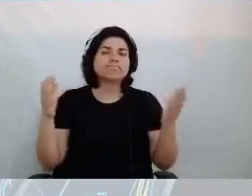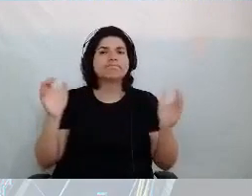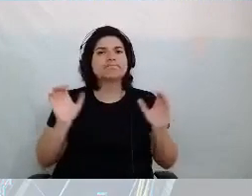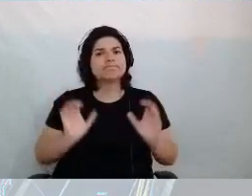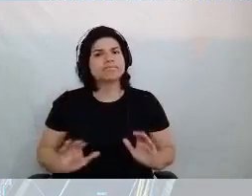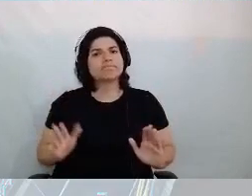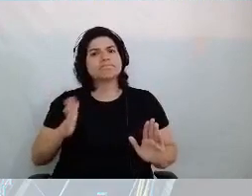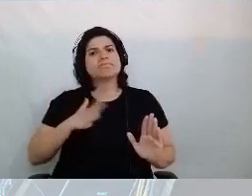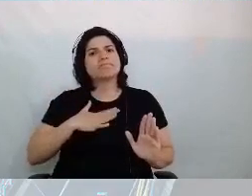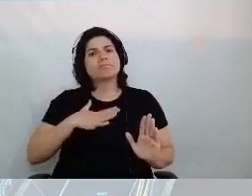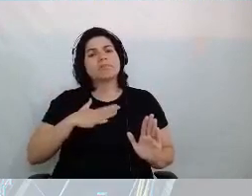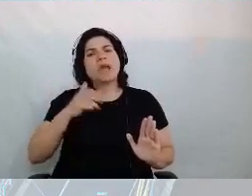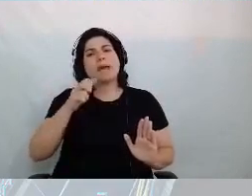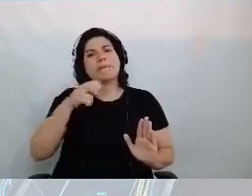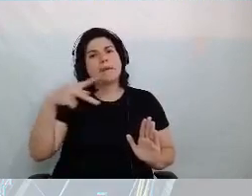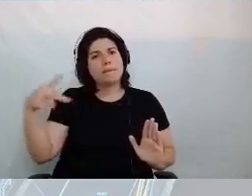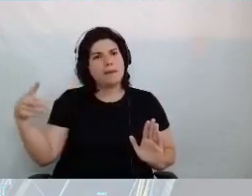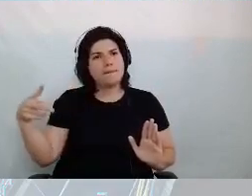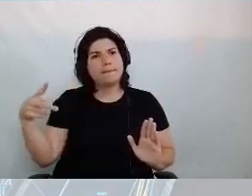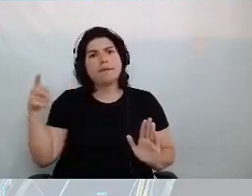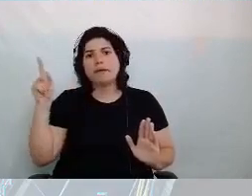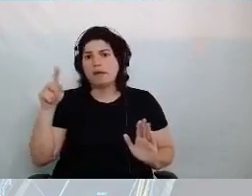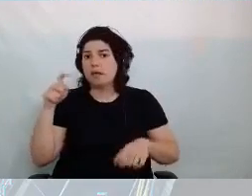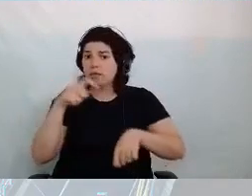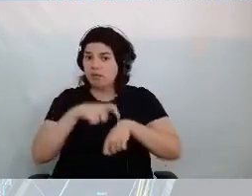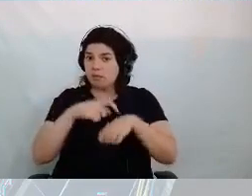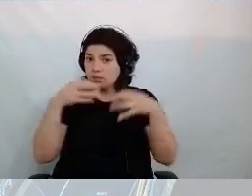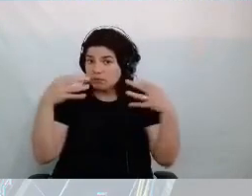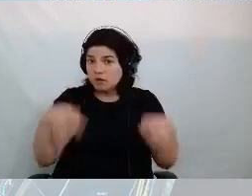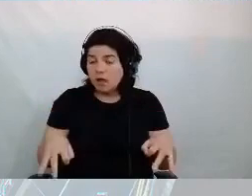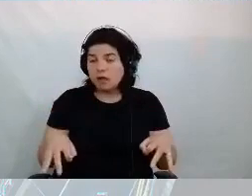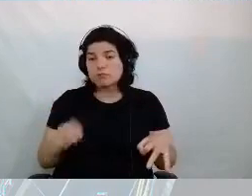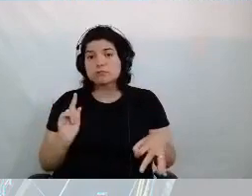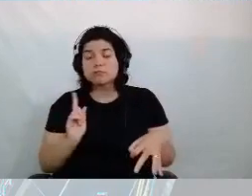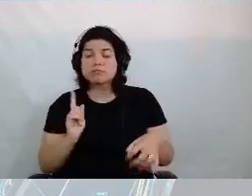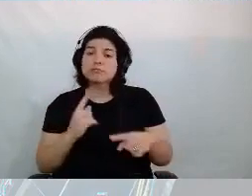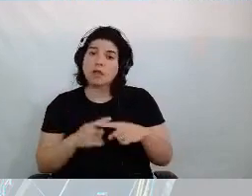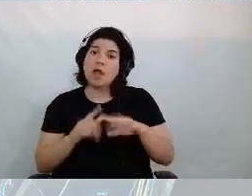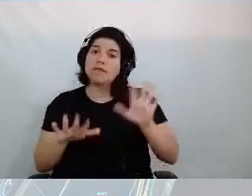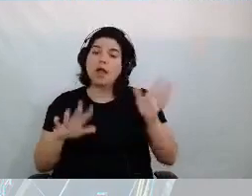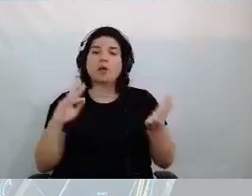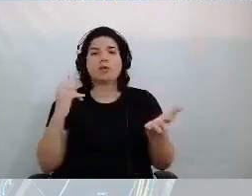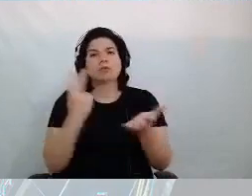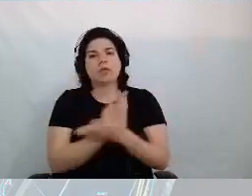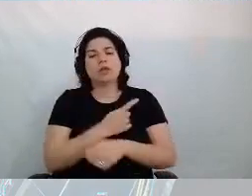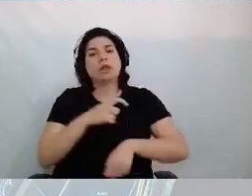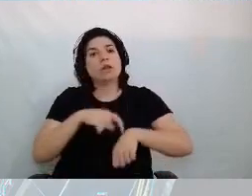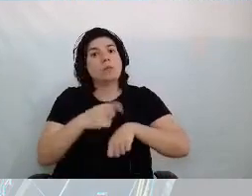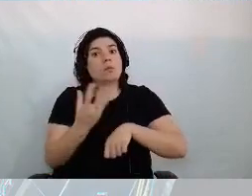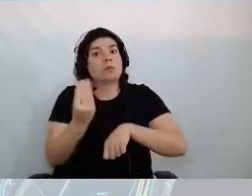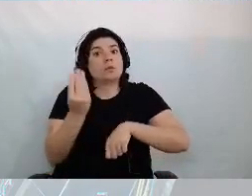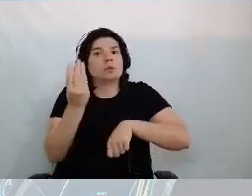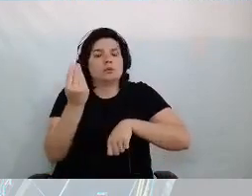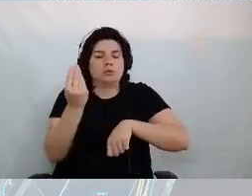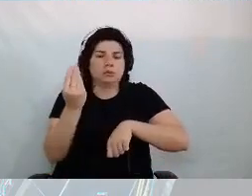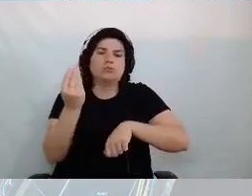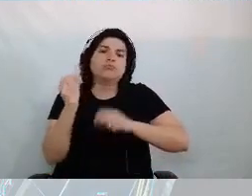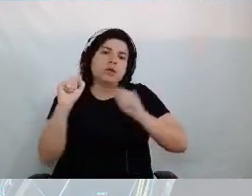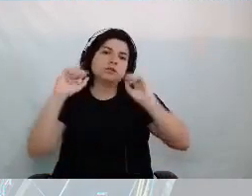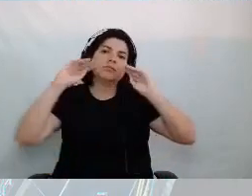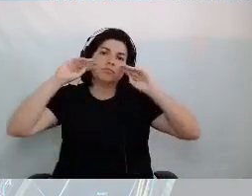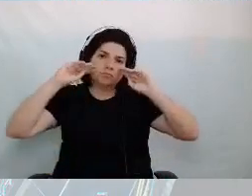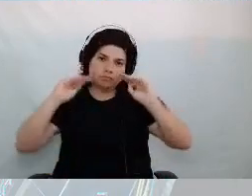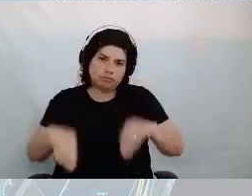aplicação com o maior volume? Será que o tempo está dentro? A gente sabe que tem casos que, se o tempo for muito alto, pode haver desistência ali